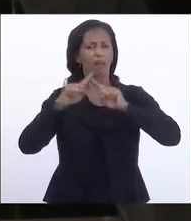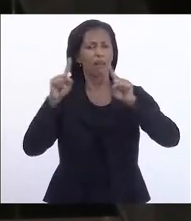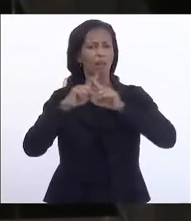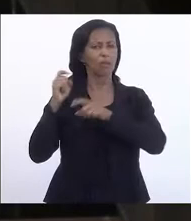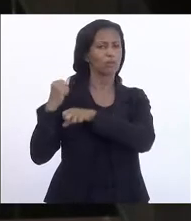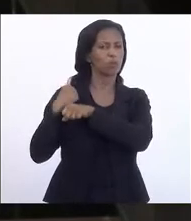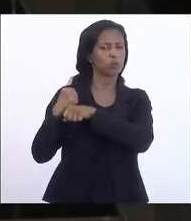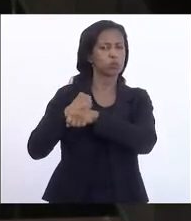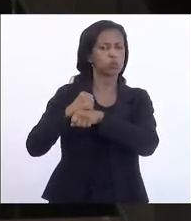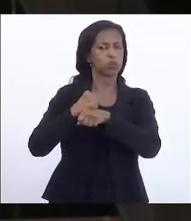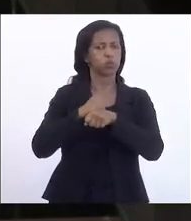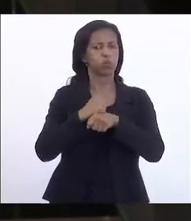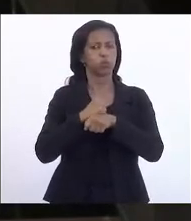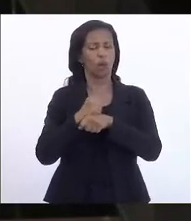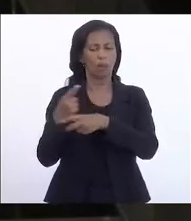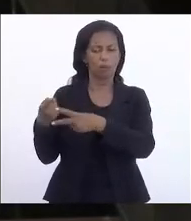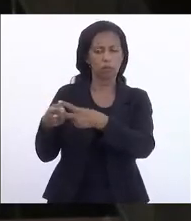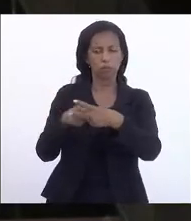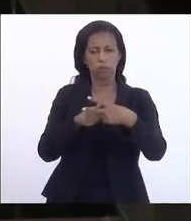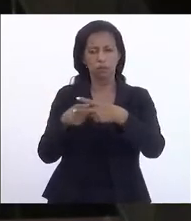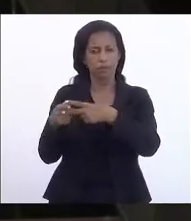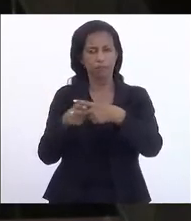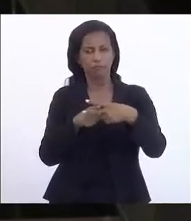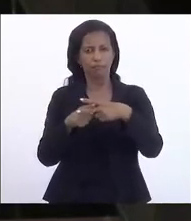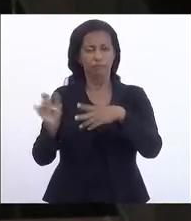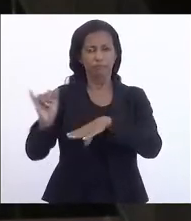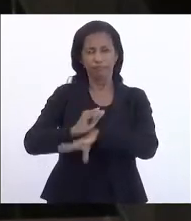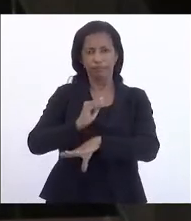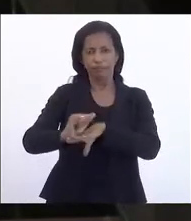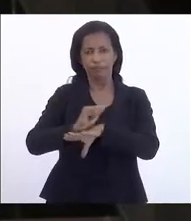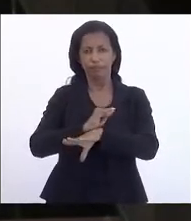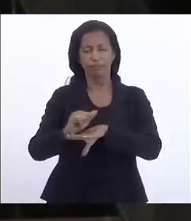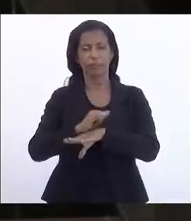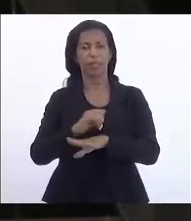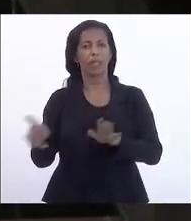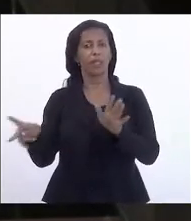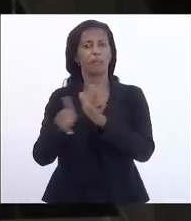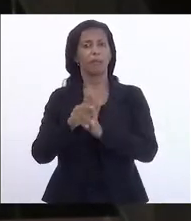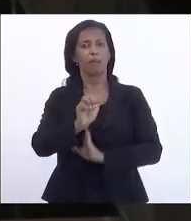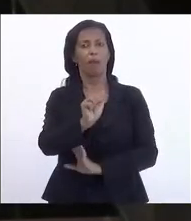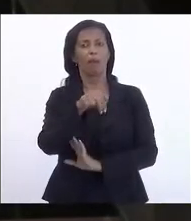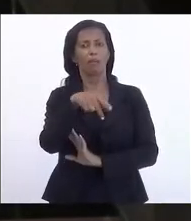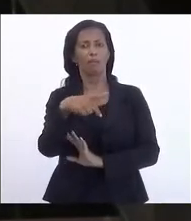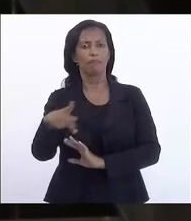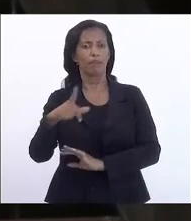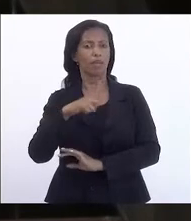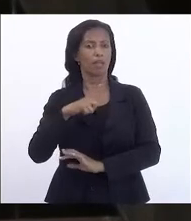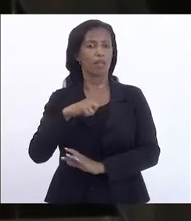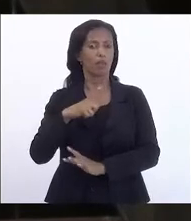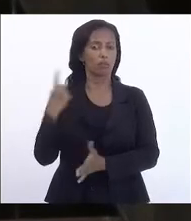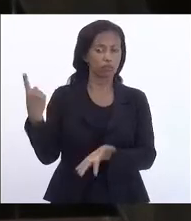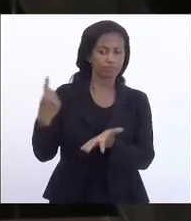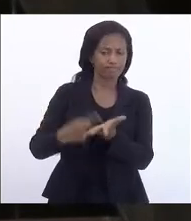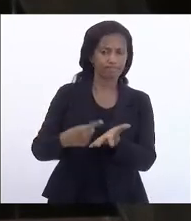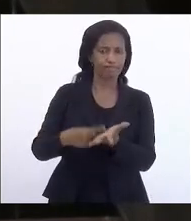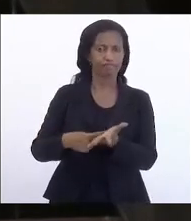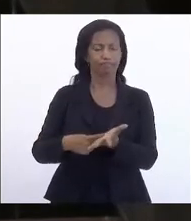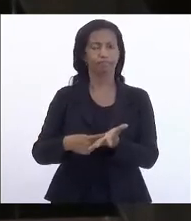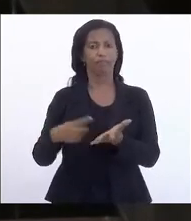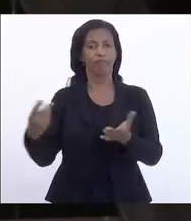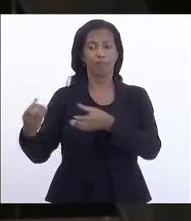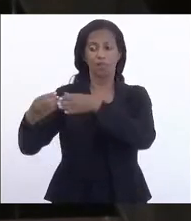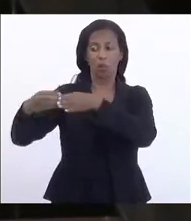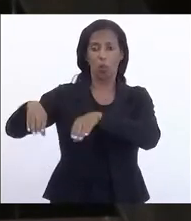para aperfeiçoar os mecanismos de fiscalização e a própria ANP tendo se comprometido a realizar